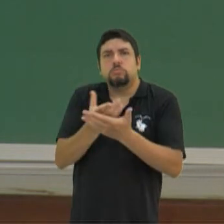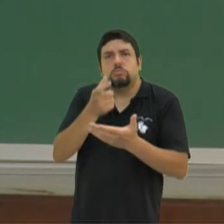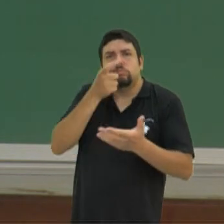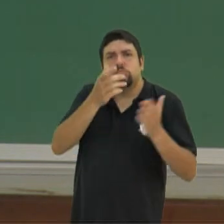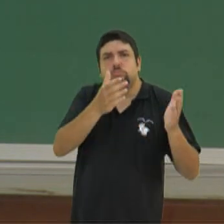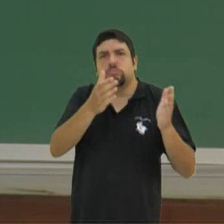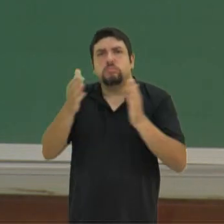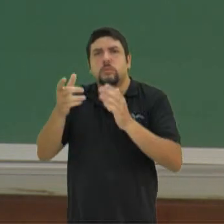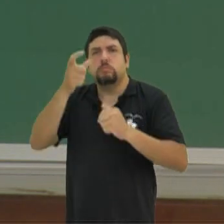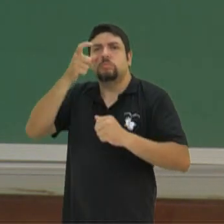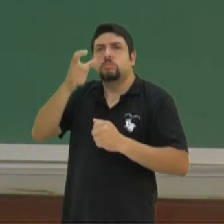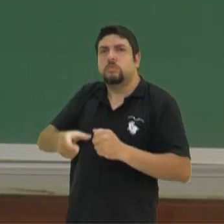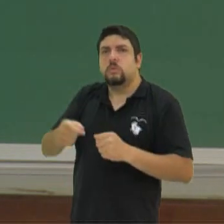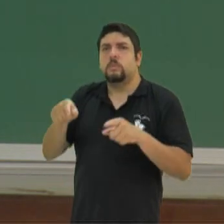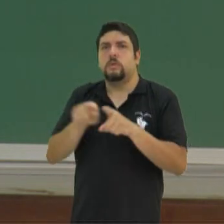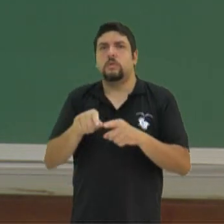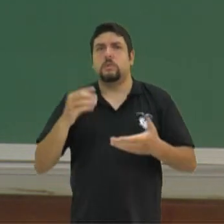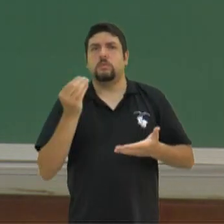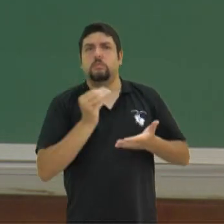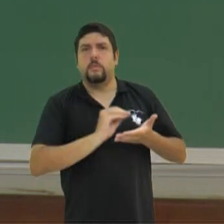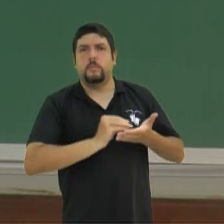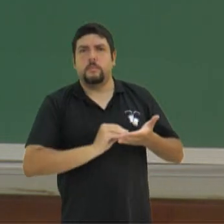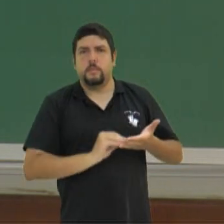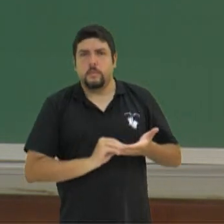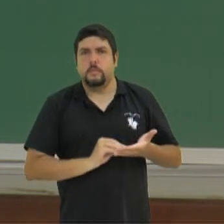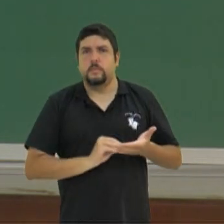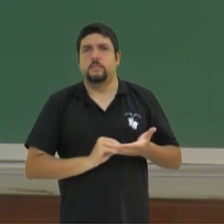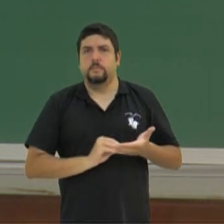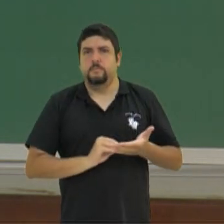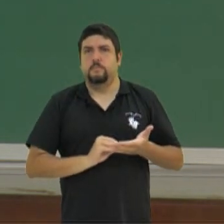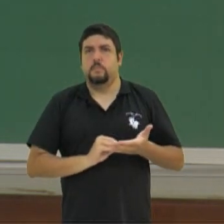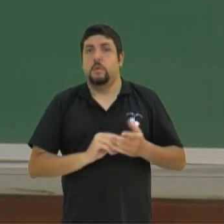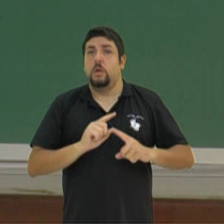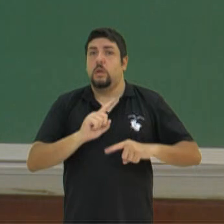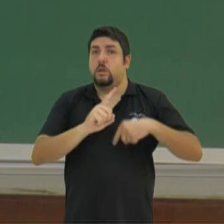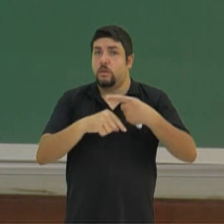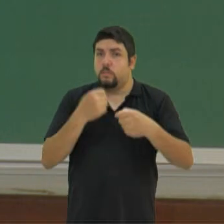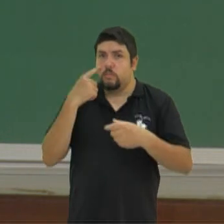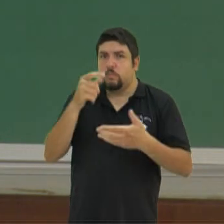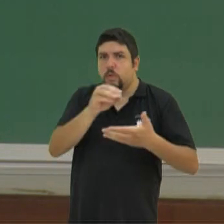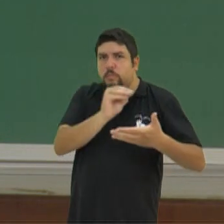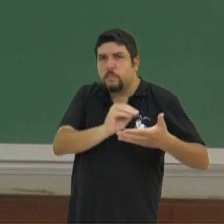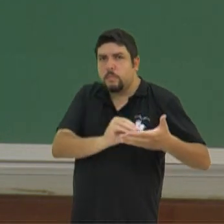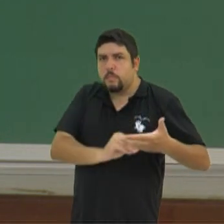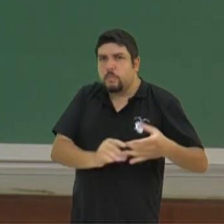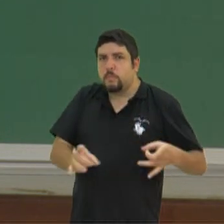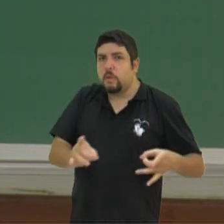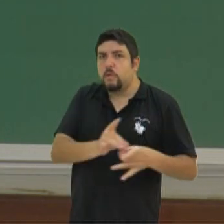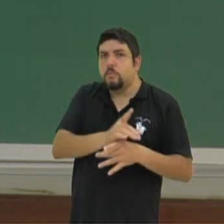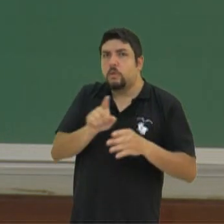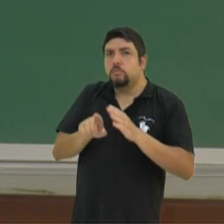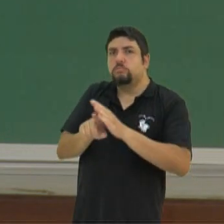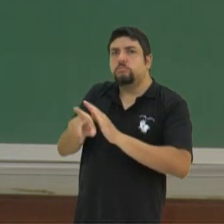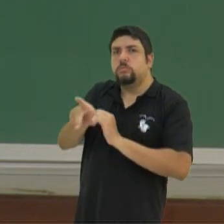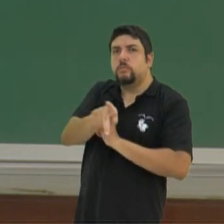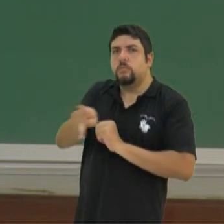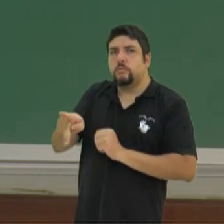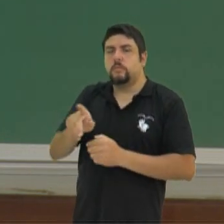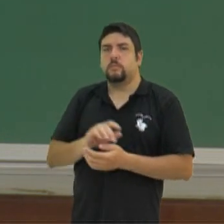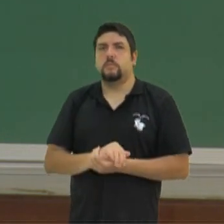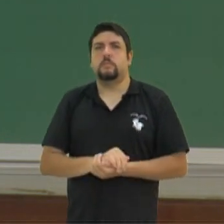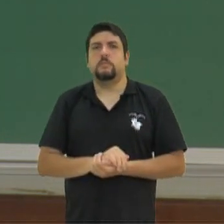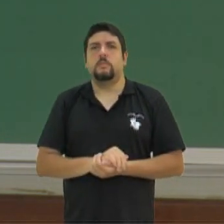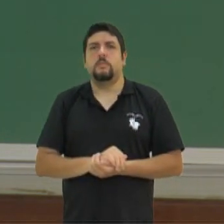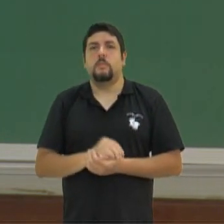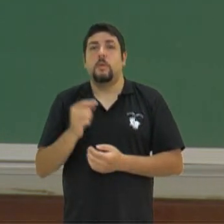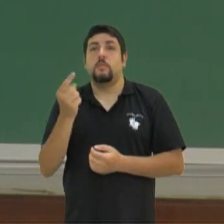legal, dúvidas também que surgiram no momento da aula, anote e depois pergunte para o seu professor, ok? E por último,